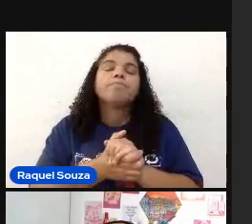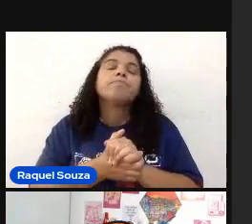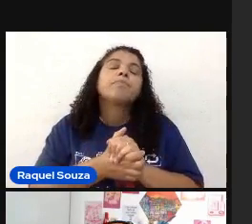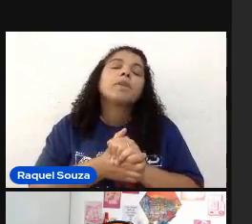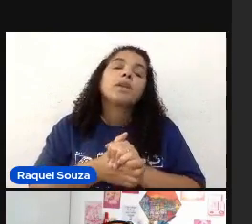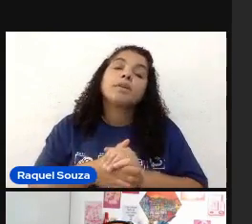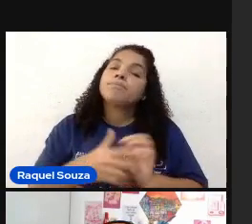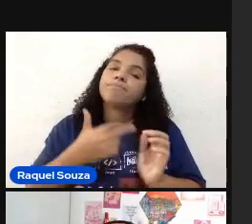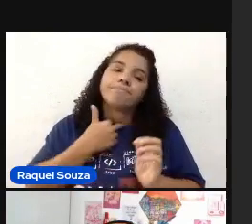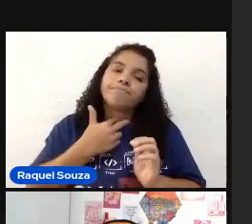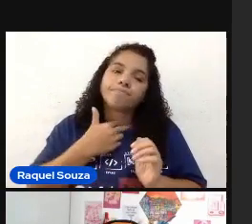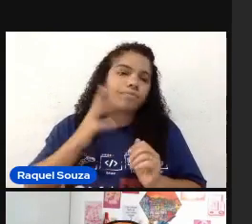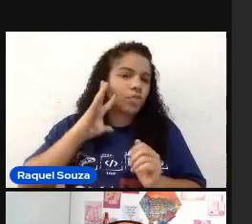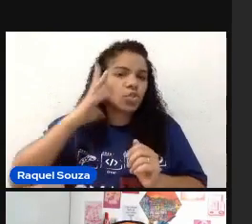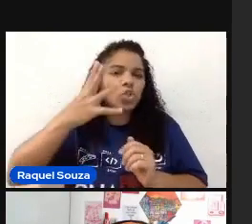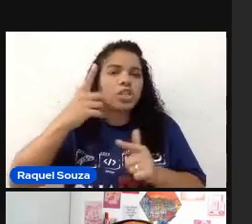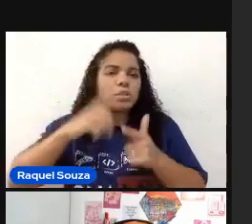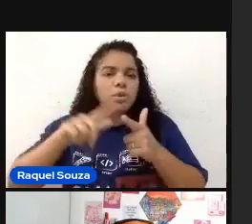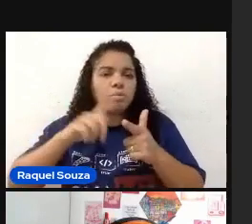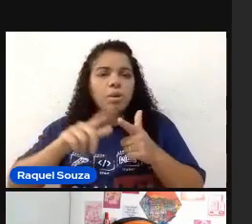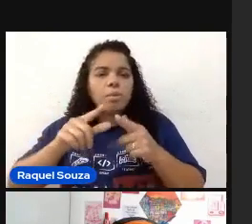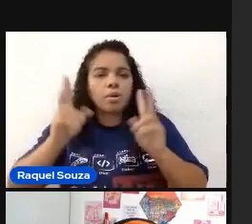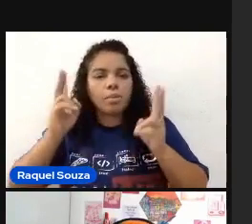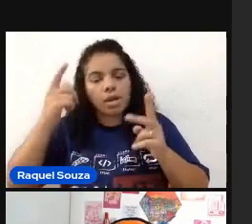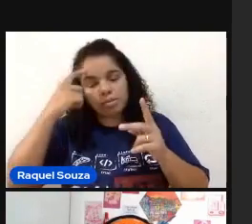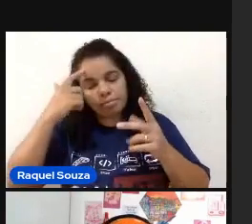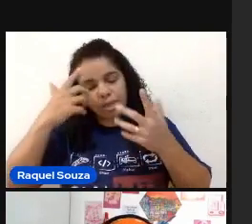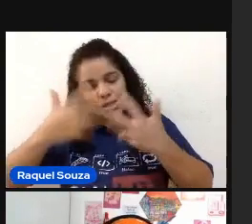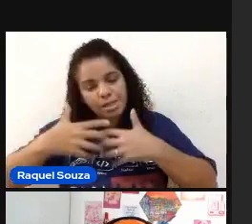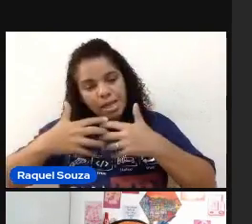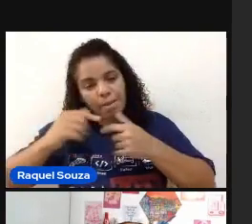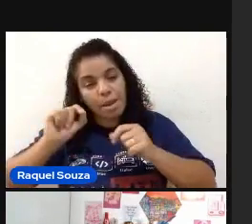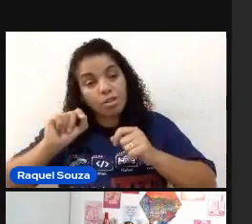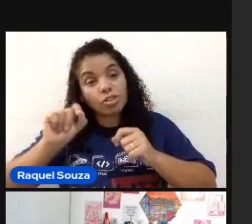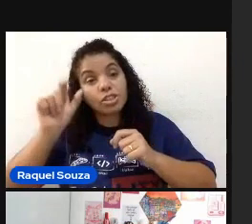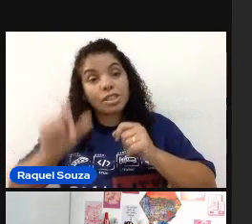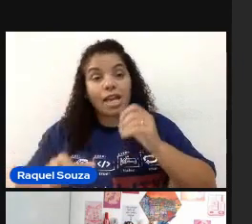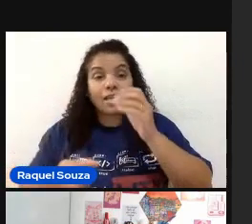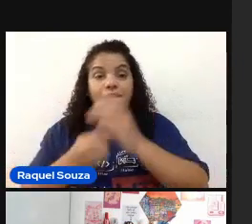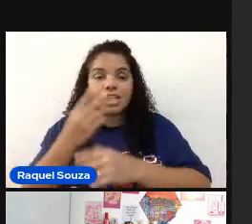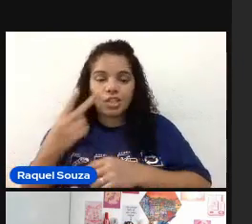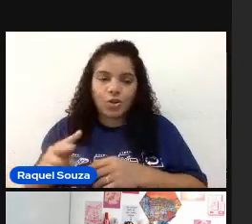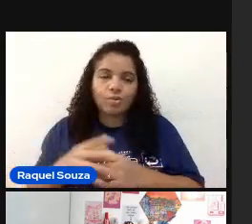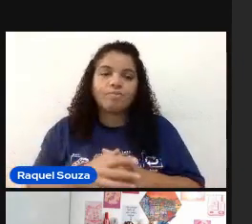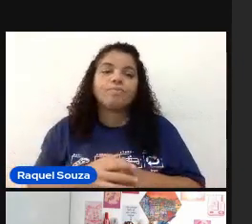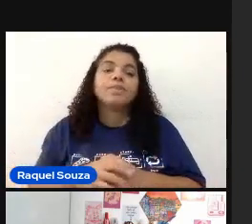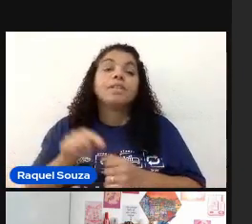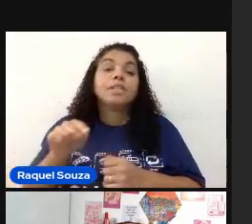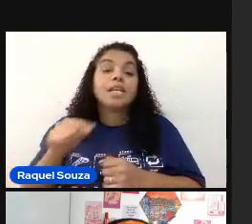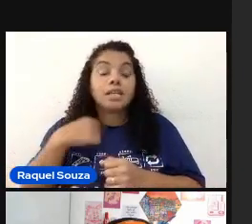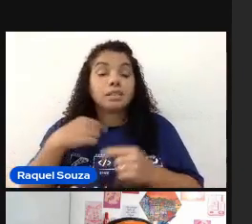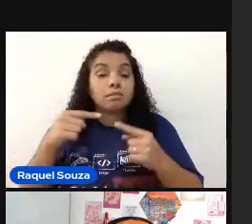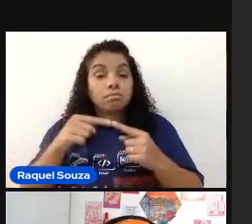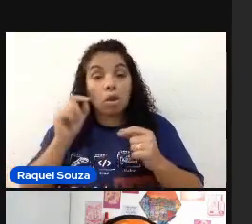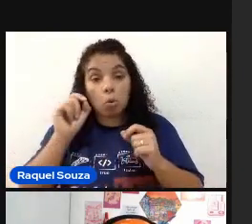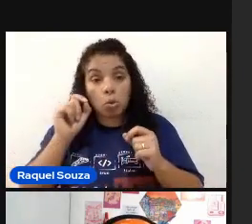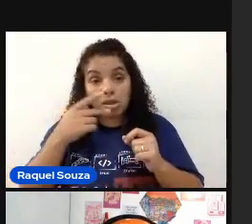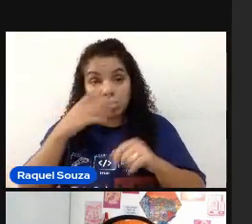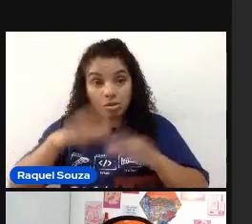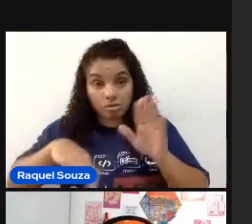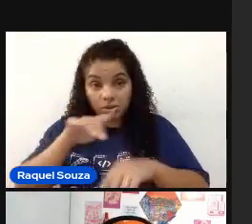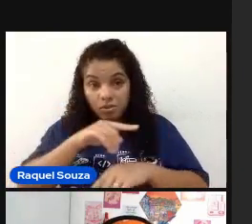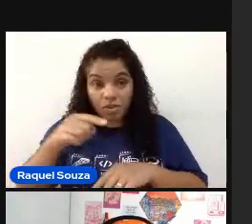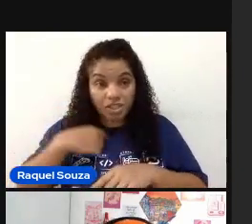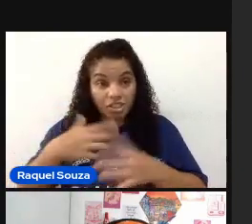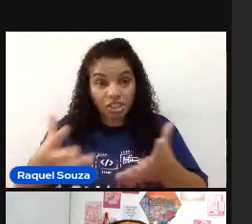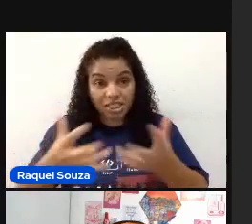solucionar um problema com o mesmo tipo de pensamento de quem o criou. E, nesse sentido, eu estou querendo dizer, porque muitas das vezes a gente recebe